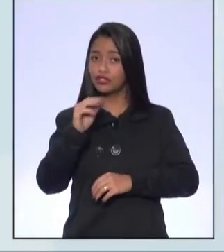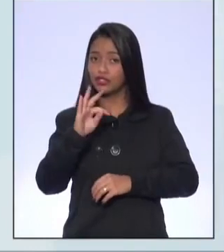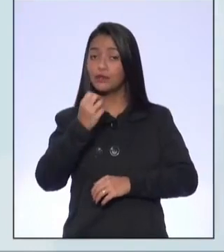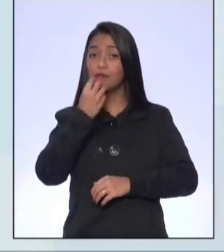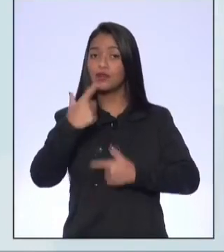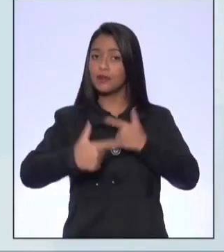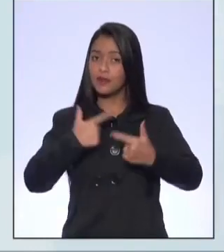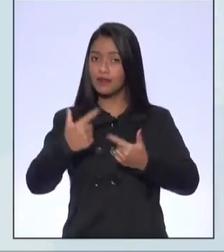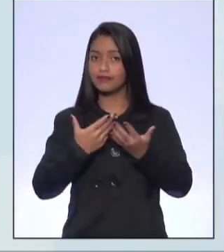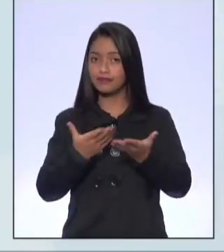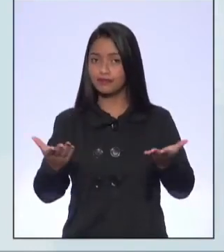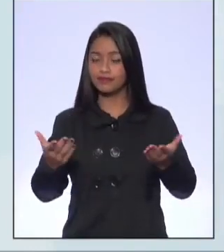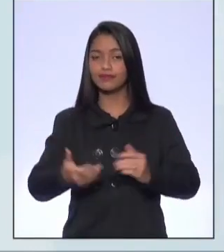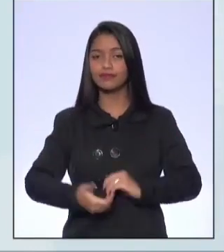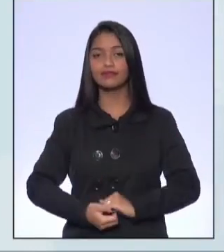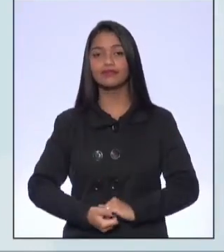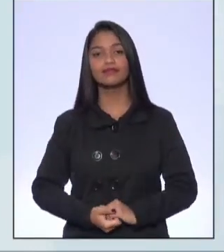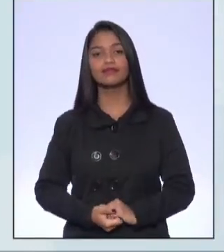pessoal.